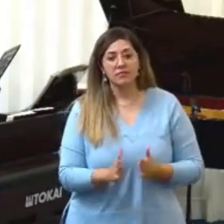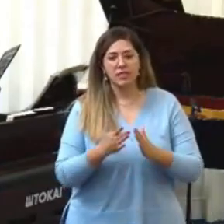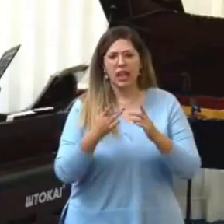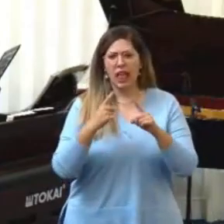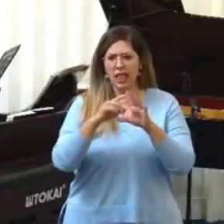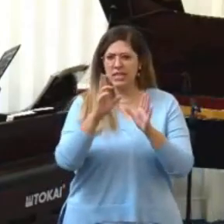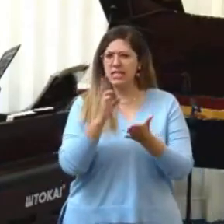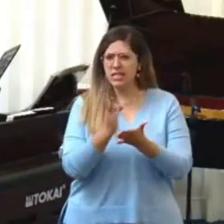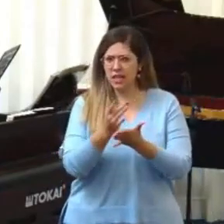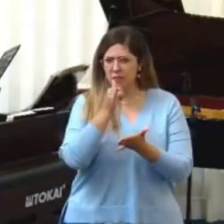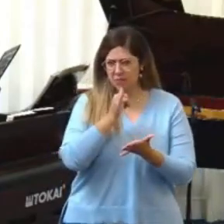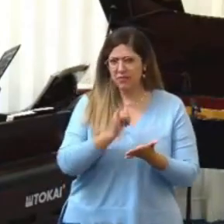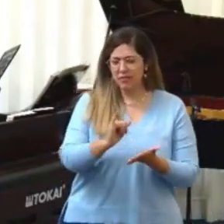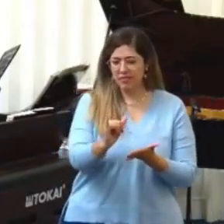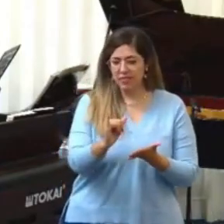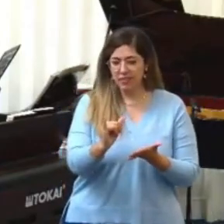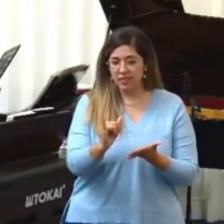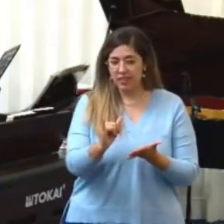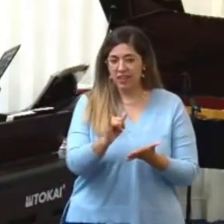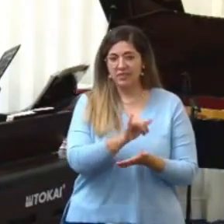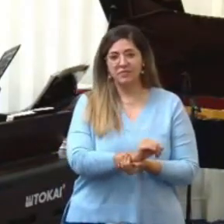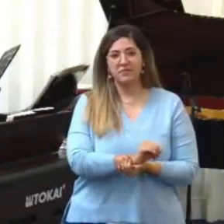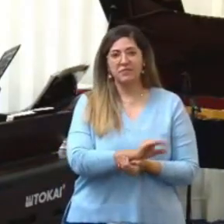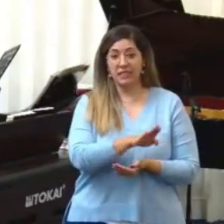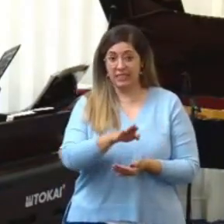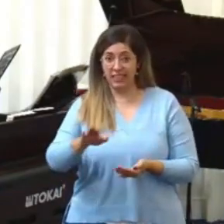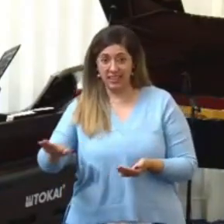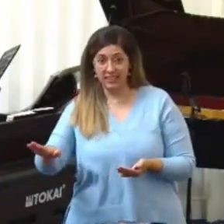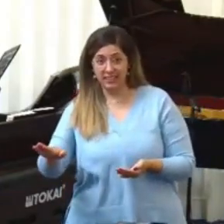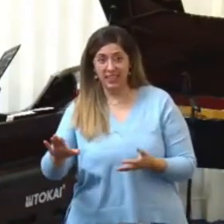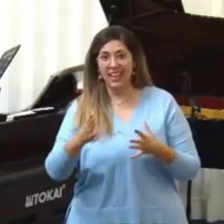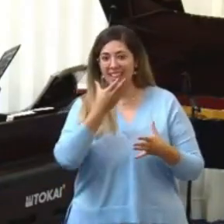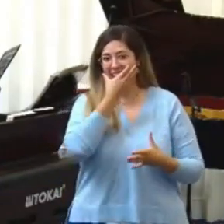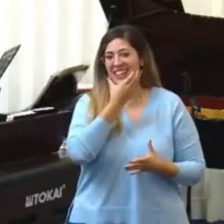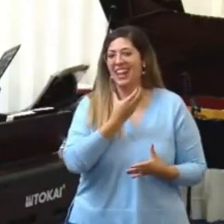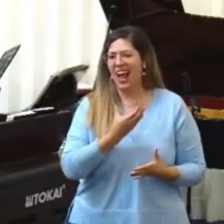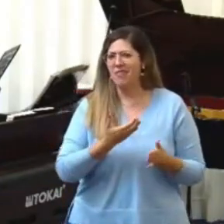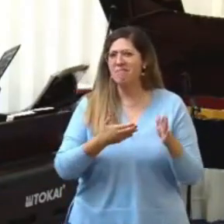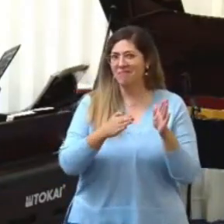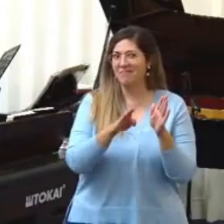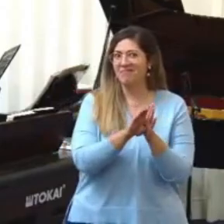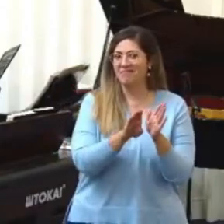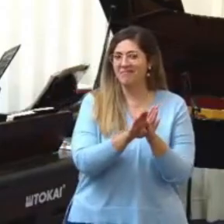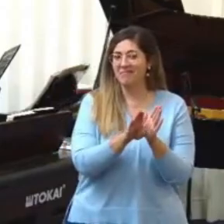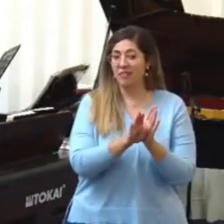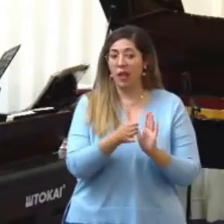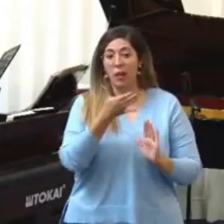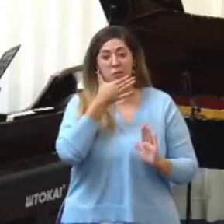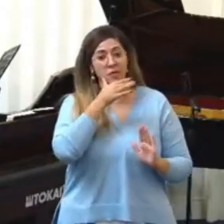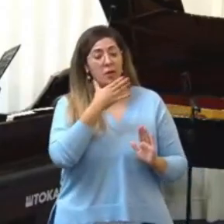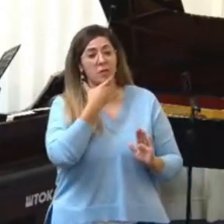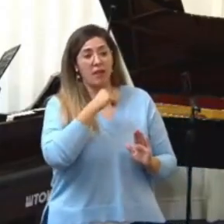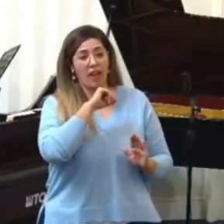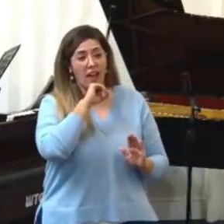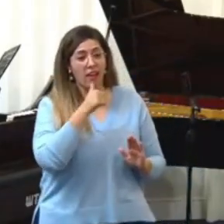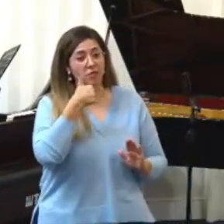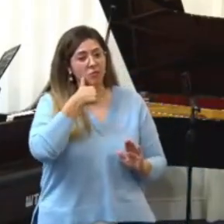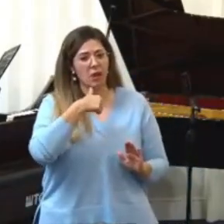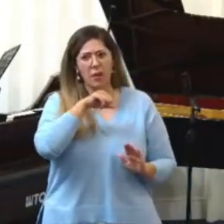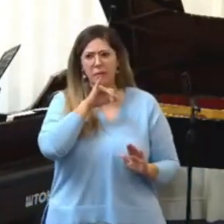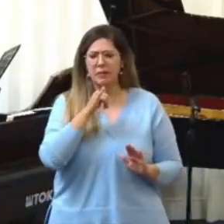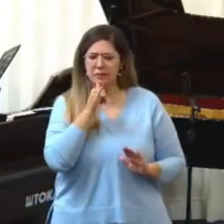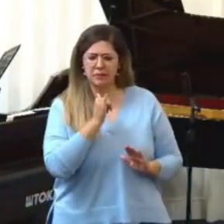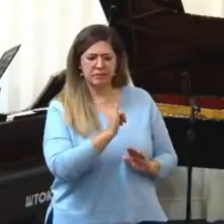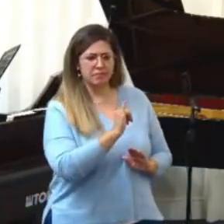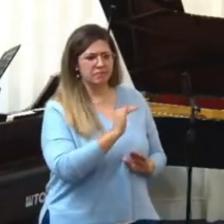para as nossas crianças é que quando vai chegando, por exemplo, final de ano, tempo do Natal, os pais vão dizendo, olha, o Natal é bonito e tudo, mas Papai